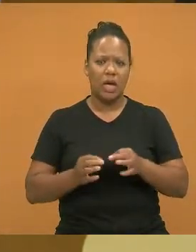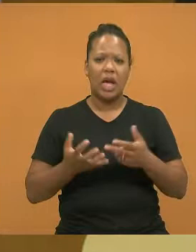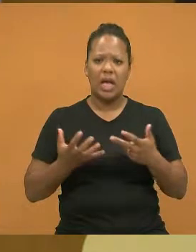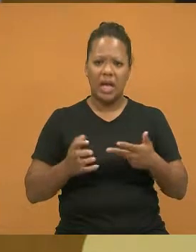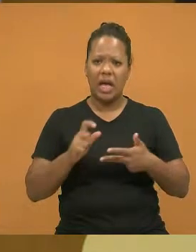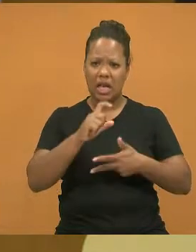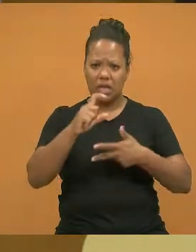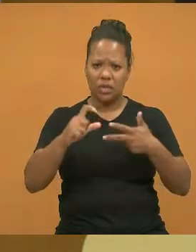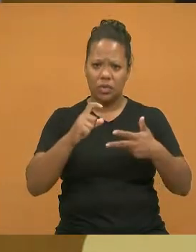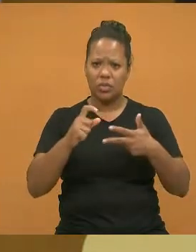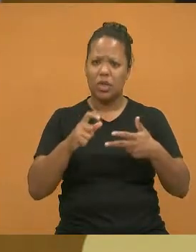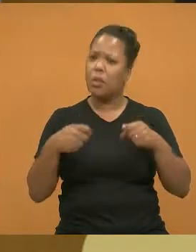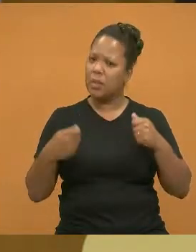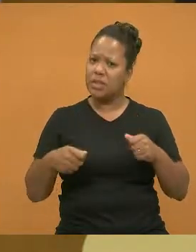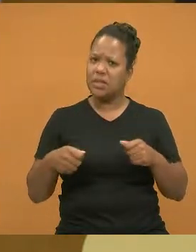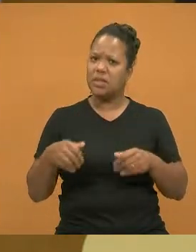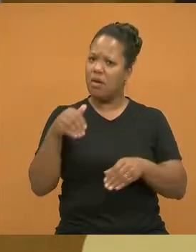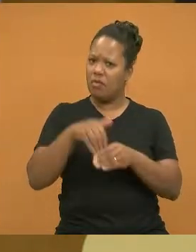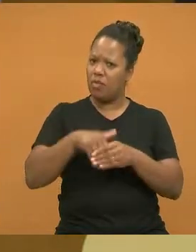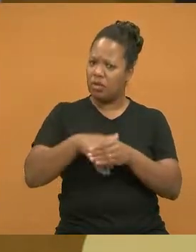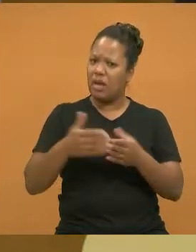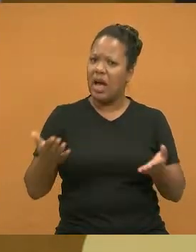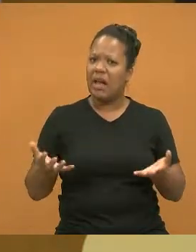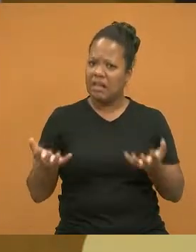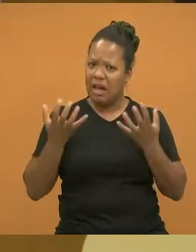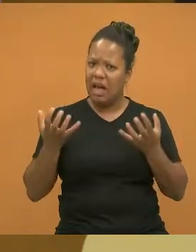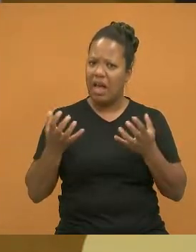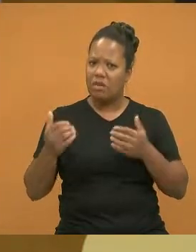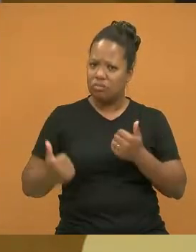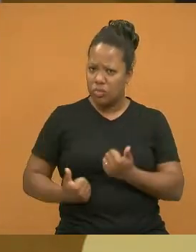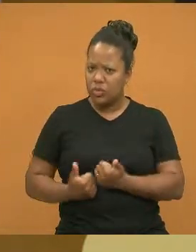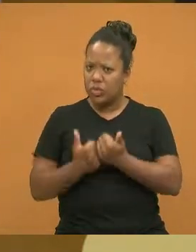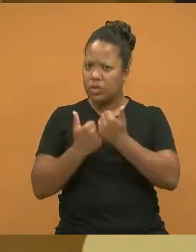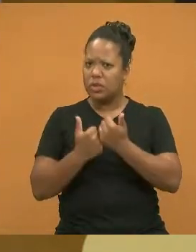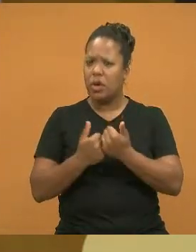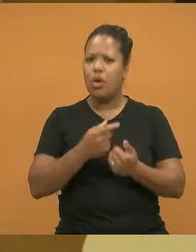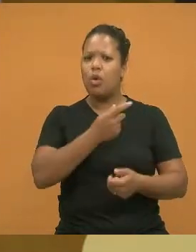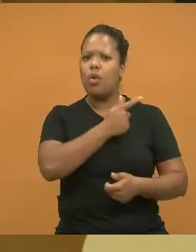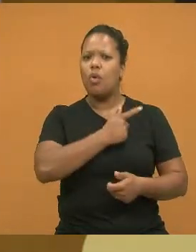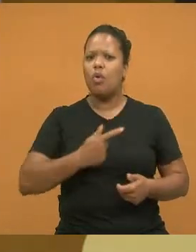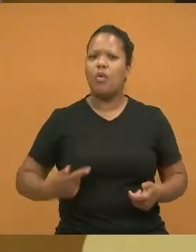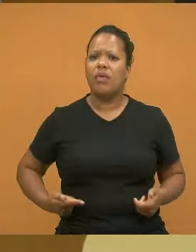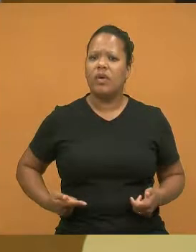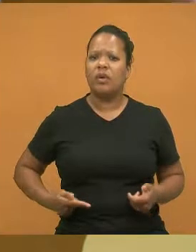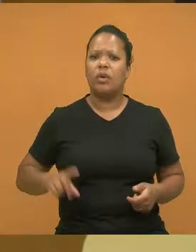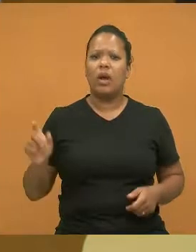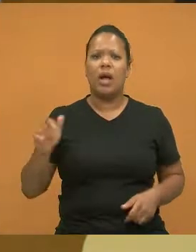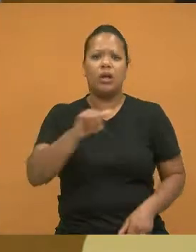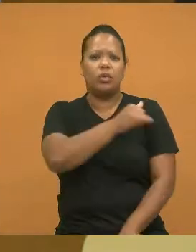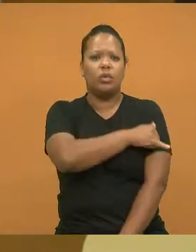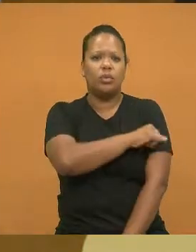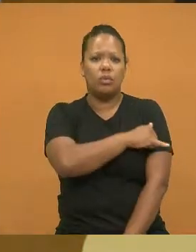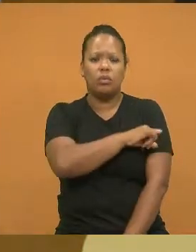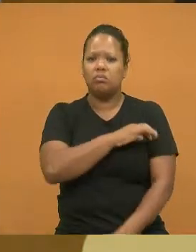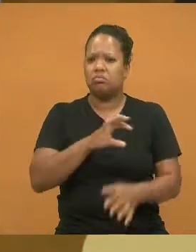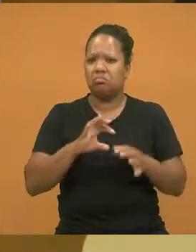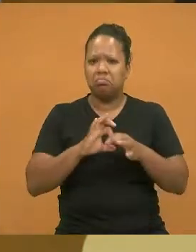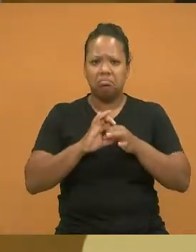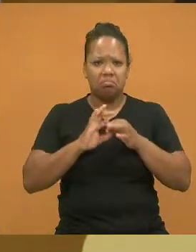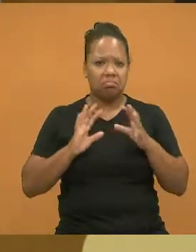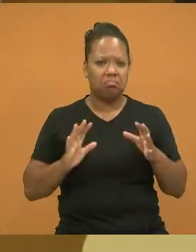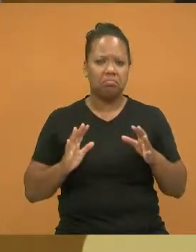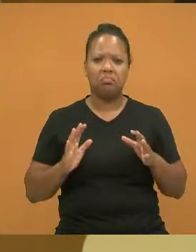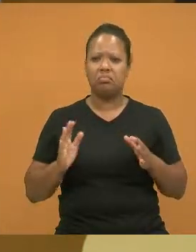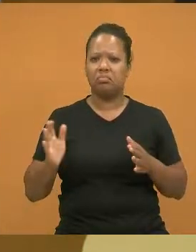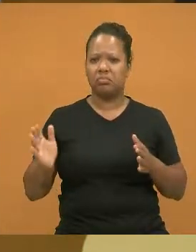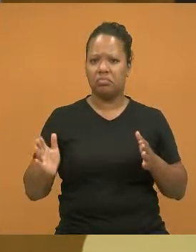executivo, se candidate. A gente tem um exemplo do governador eleito no Rio, deixe, se